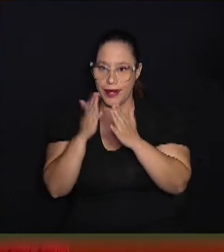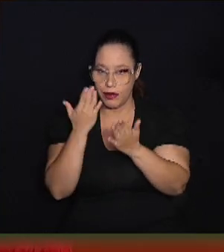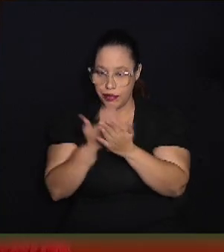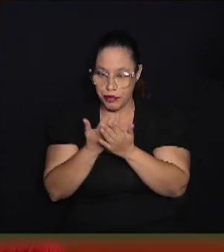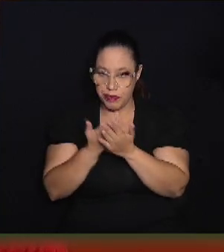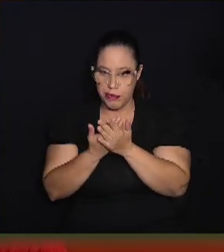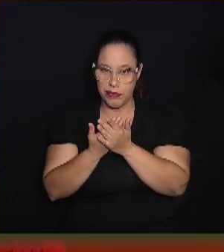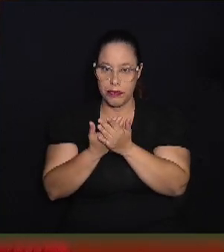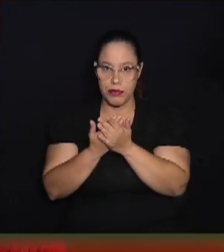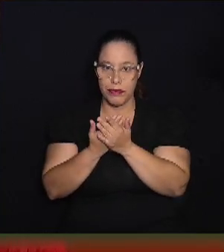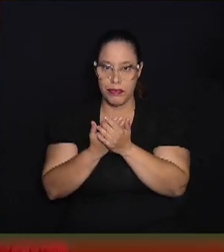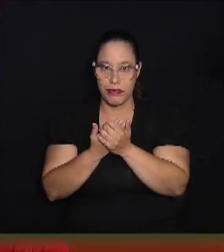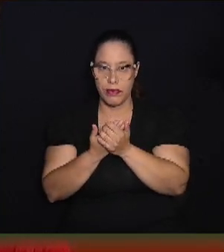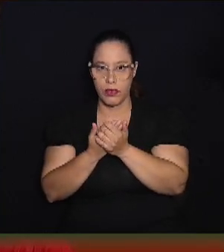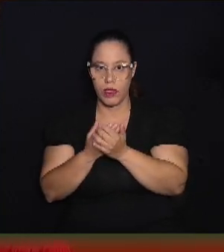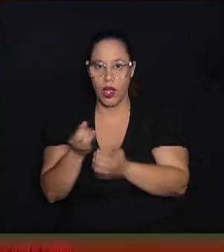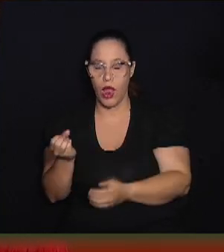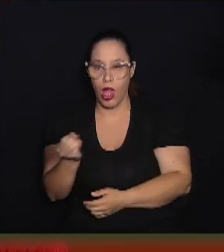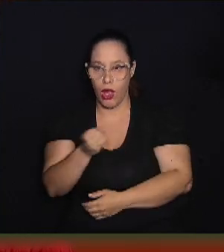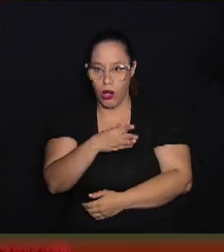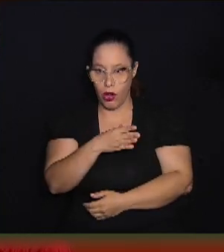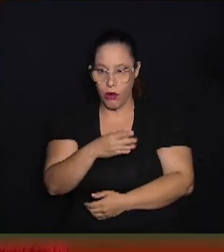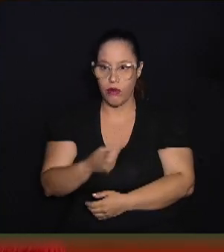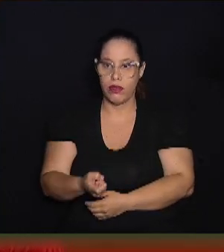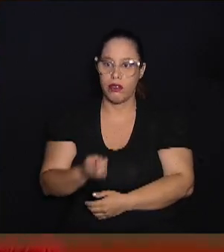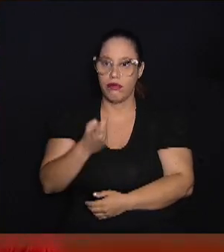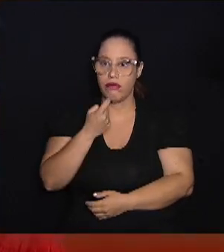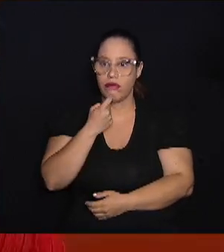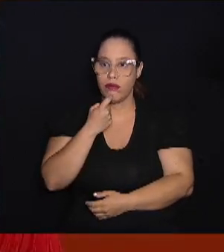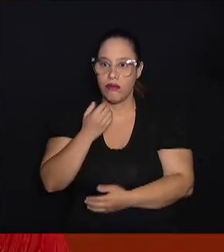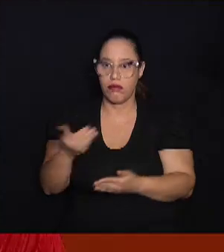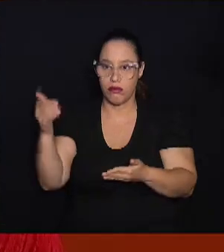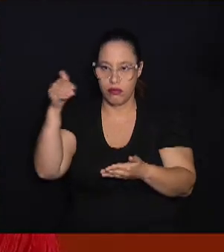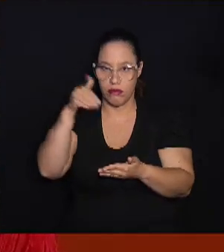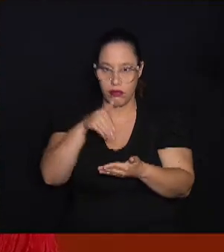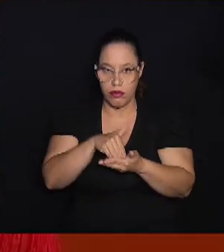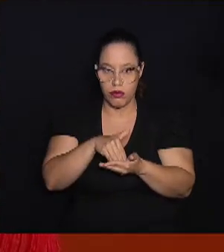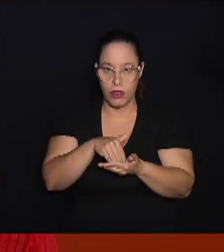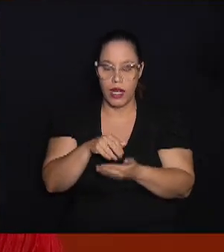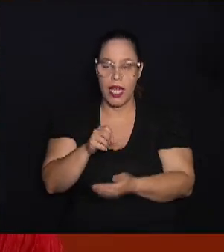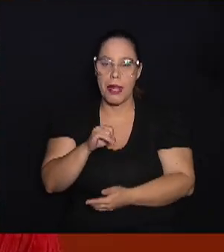a possibilidade da nova elite campineira ingressar